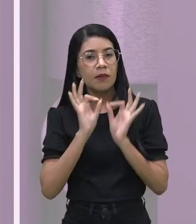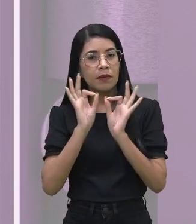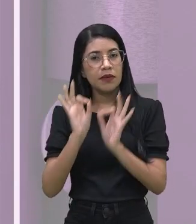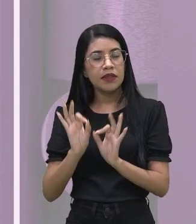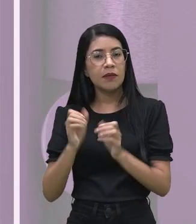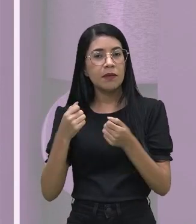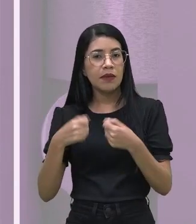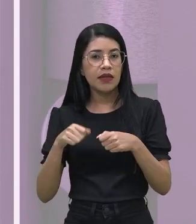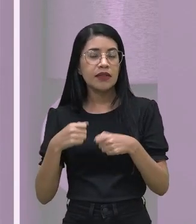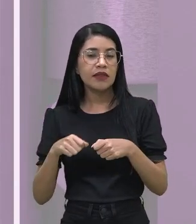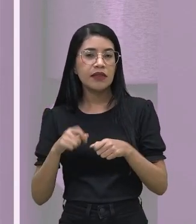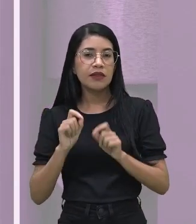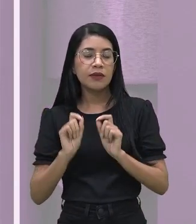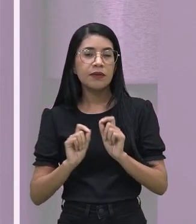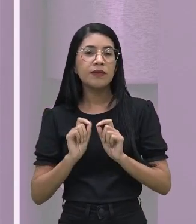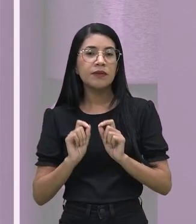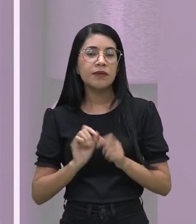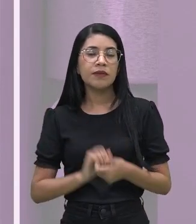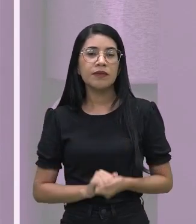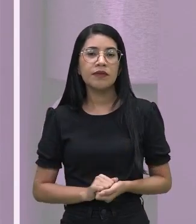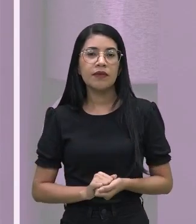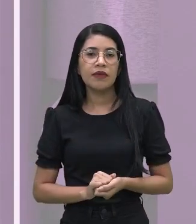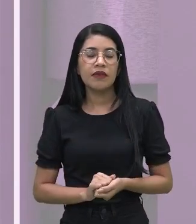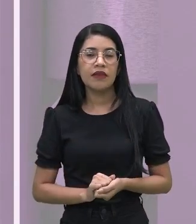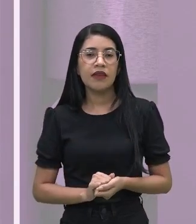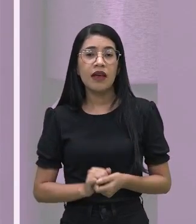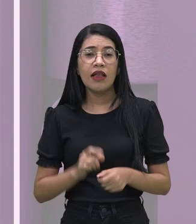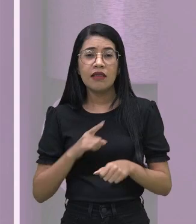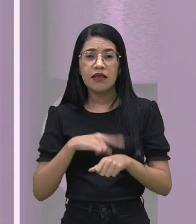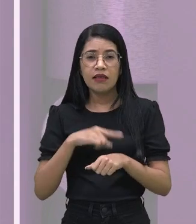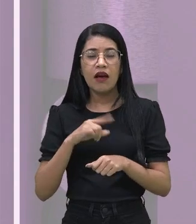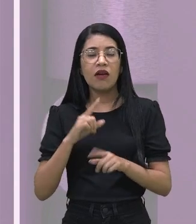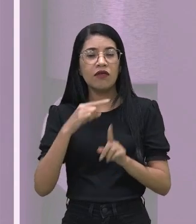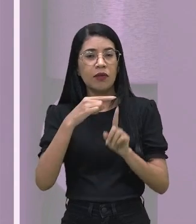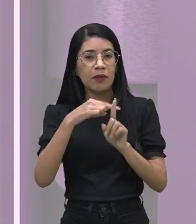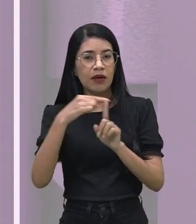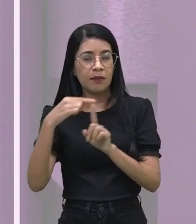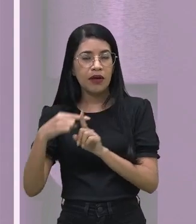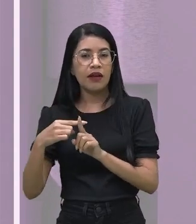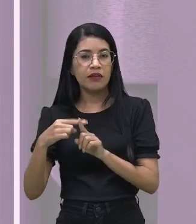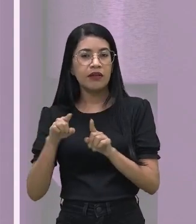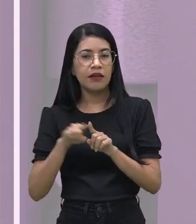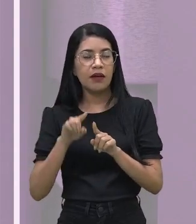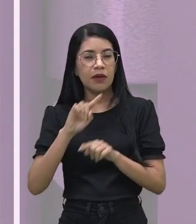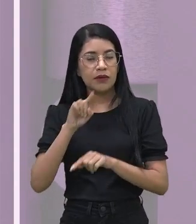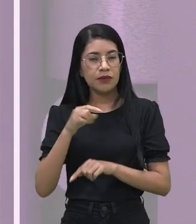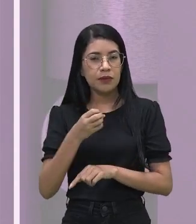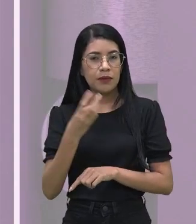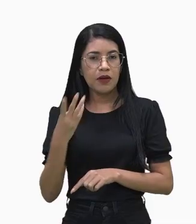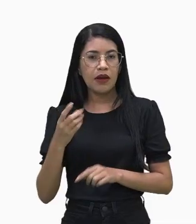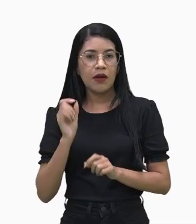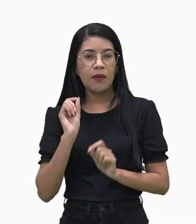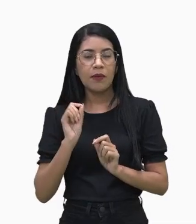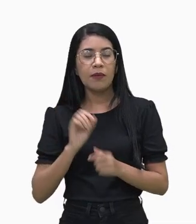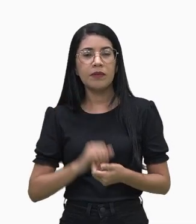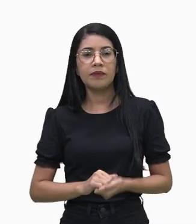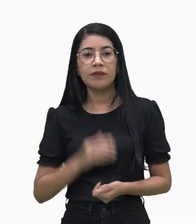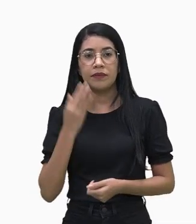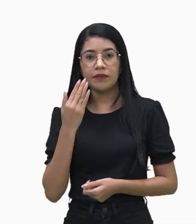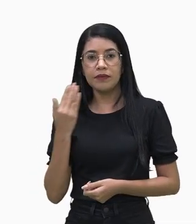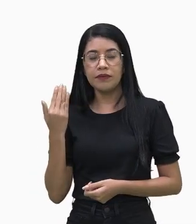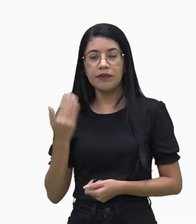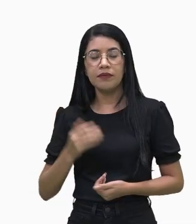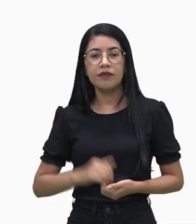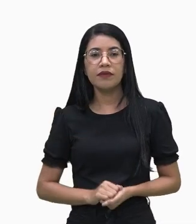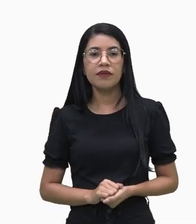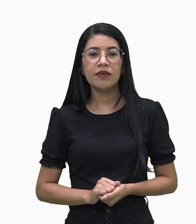tem que ter muita atenção na hora de realizar a adição de números decimais. Acompanhe novamente a leitura.